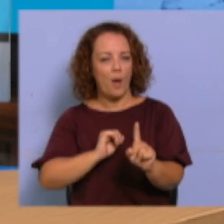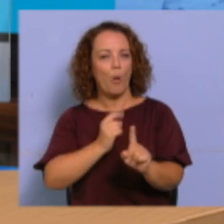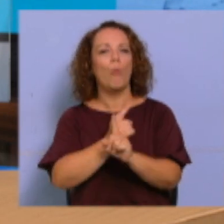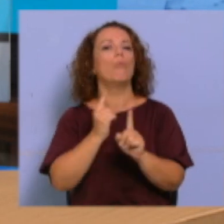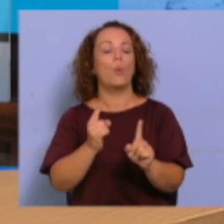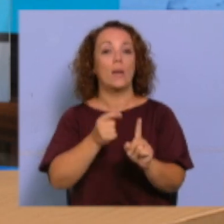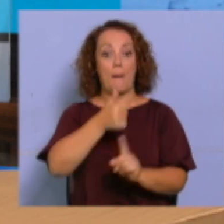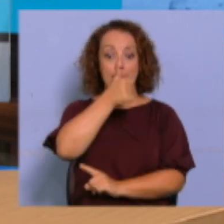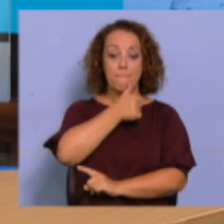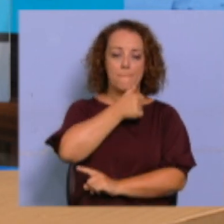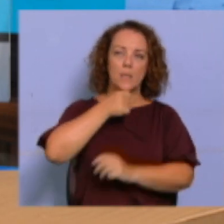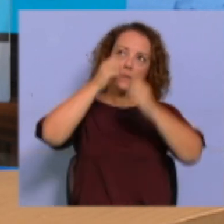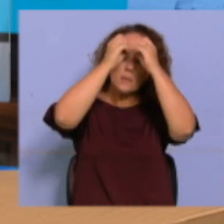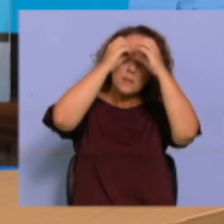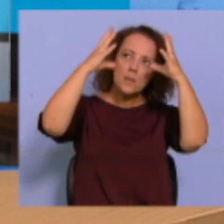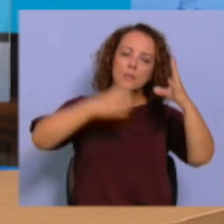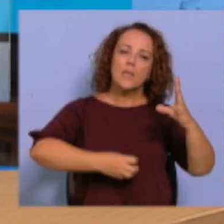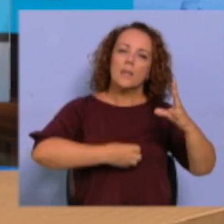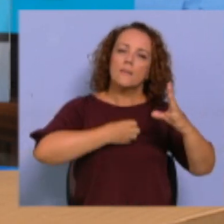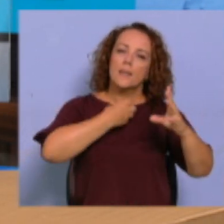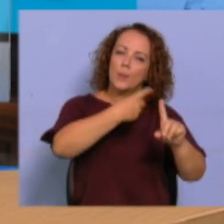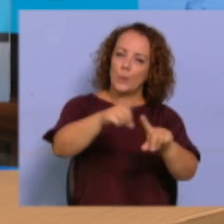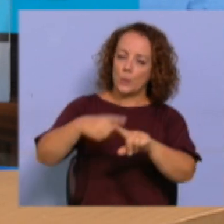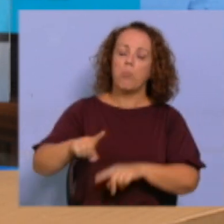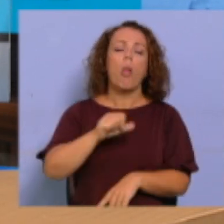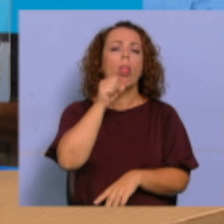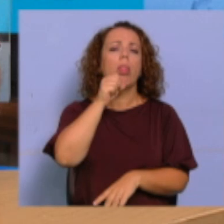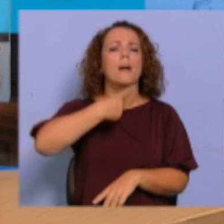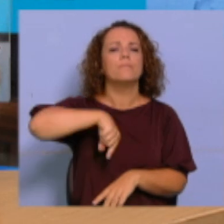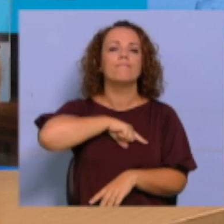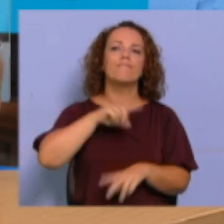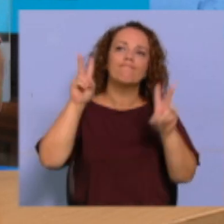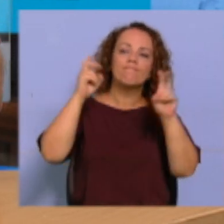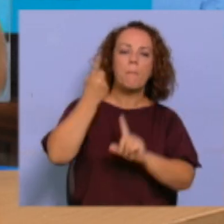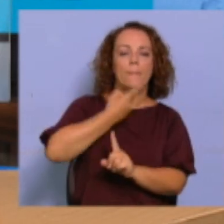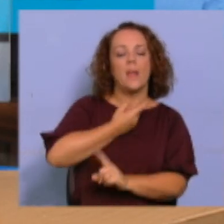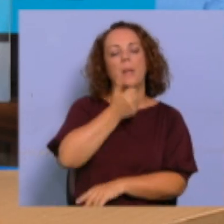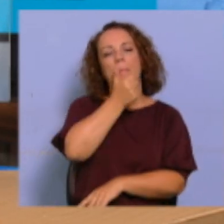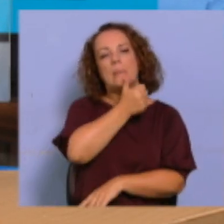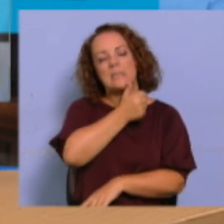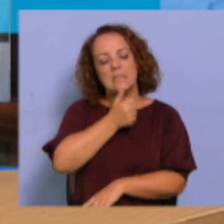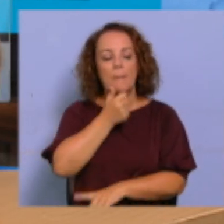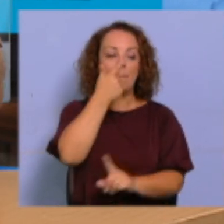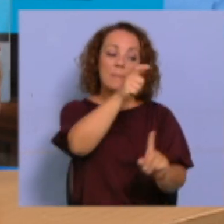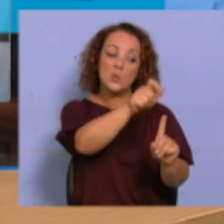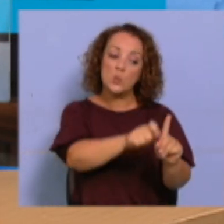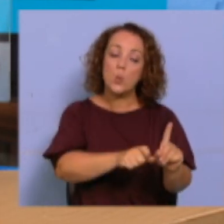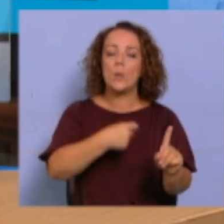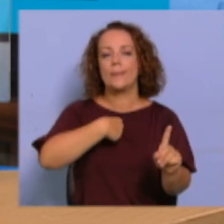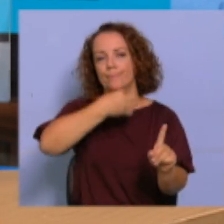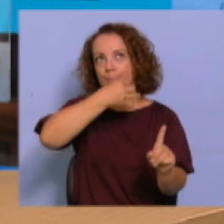novos significados. Nós habitualmente estamos a pensar ser pacientes com as outras pessoas, sobretudo com as